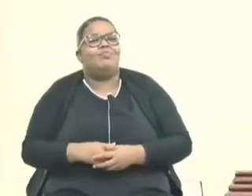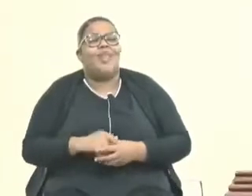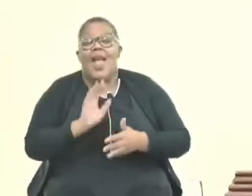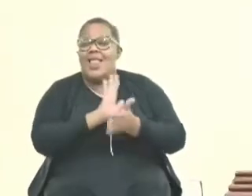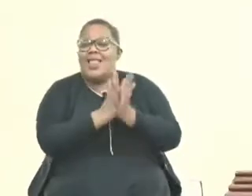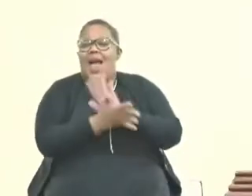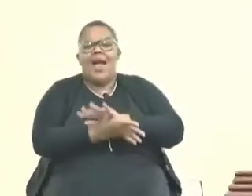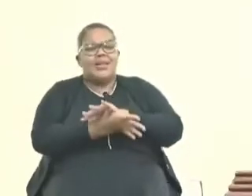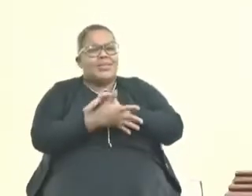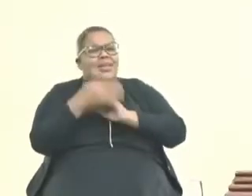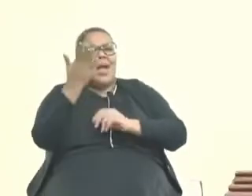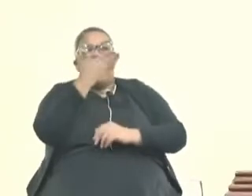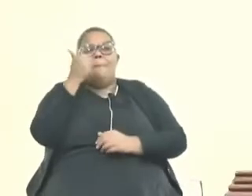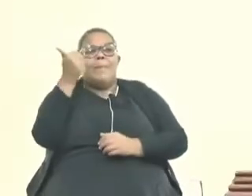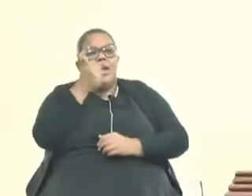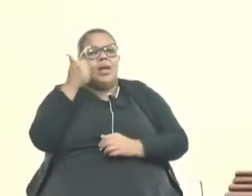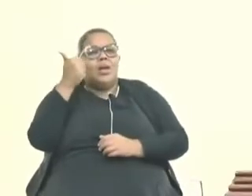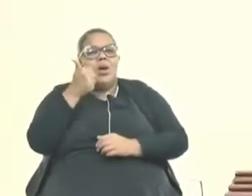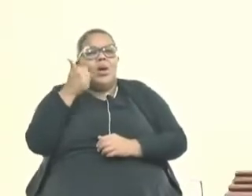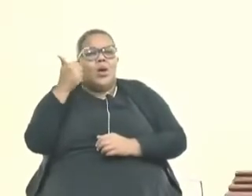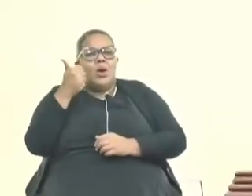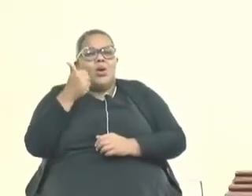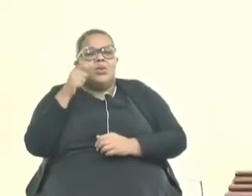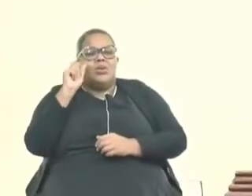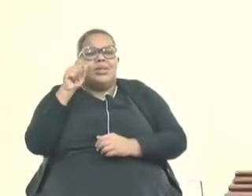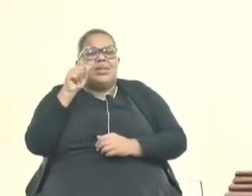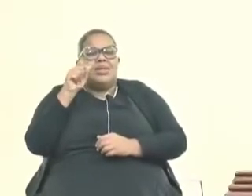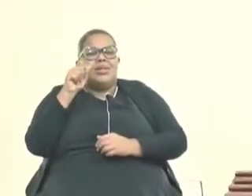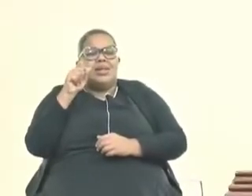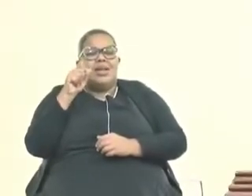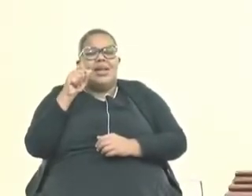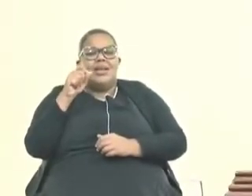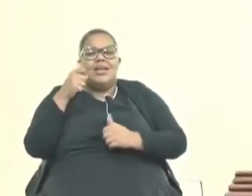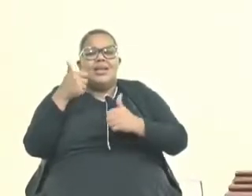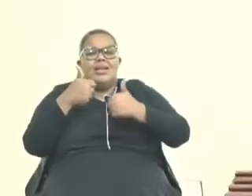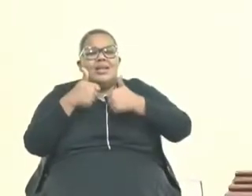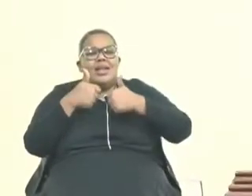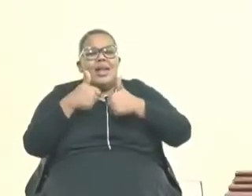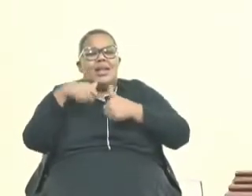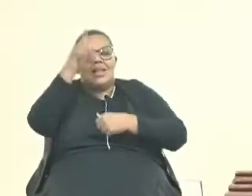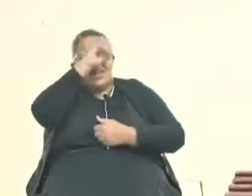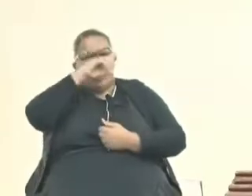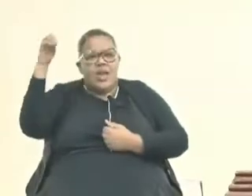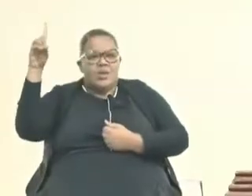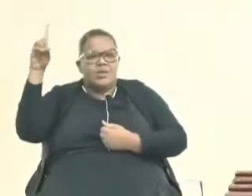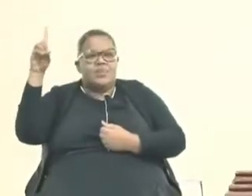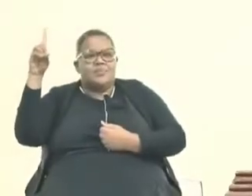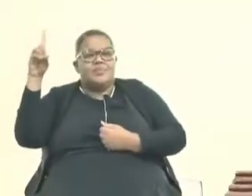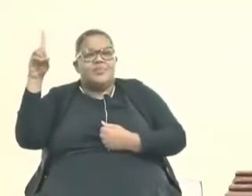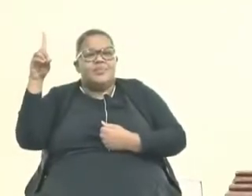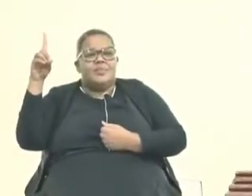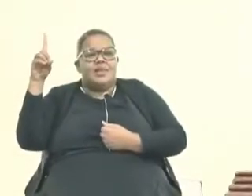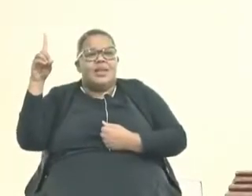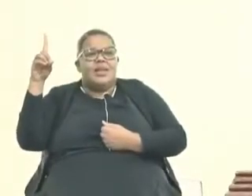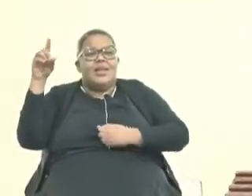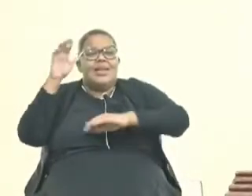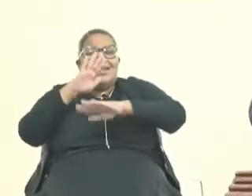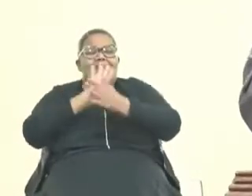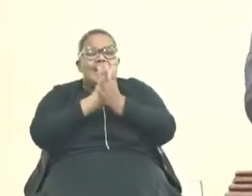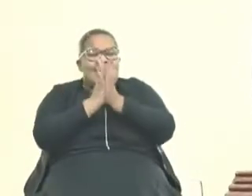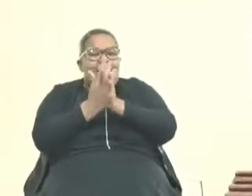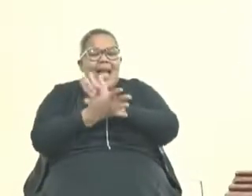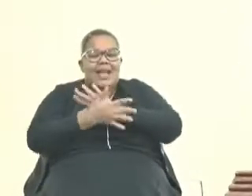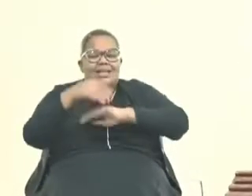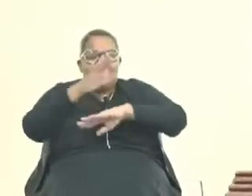mais importante do que Deus nem a obra de Deus é forte essa palavra nada é mais importante